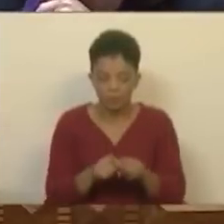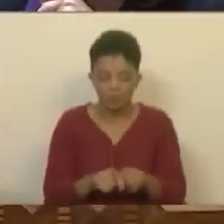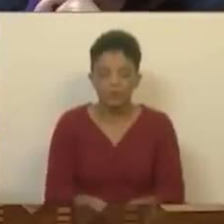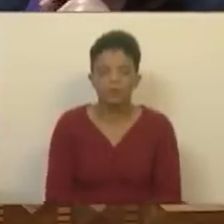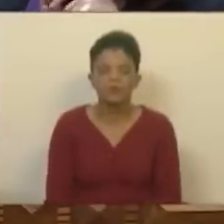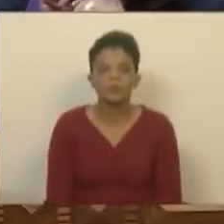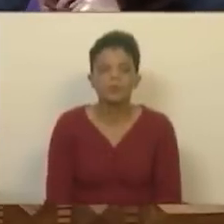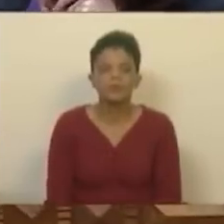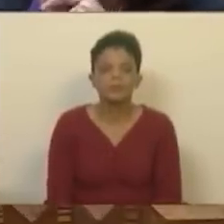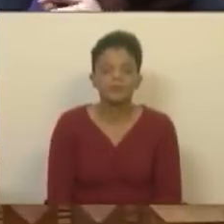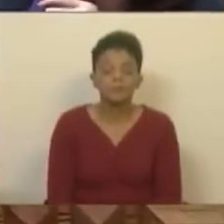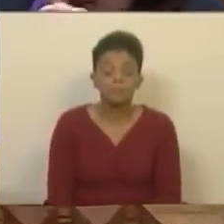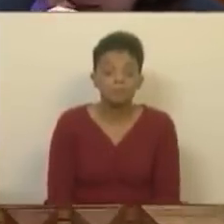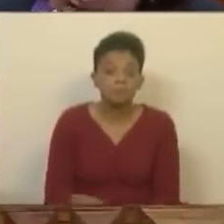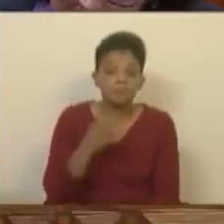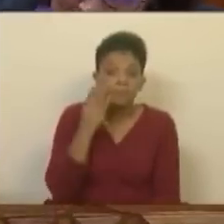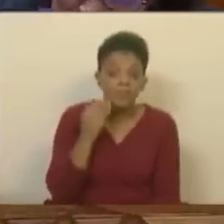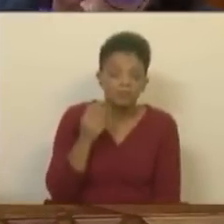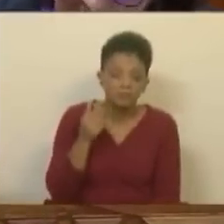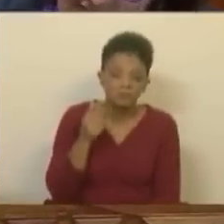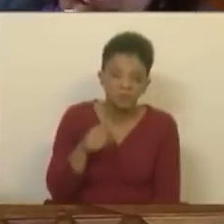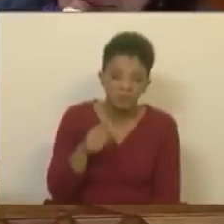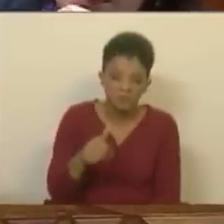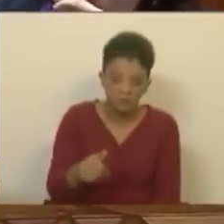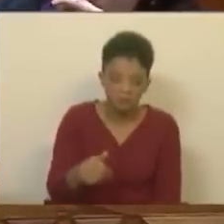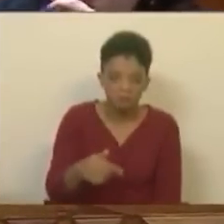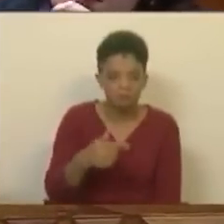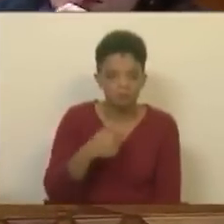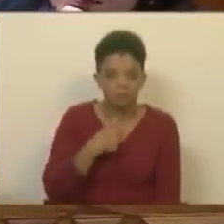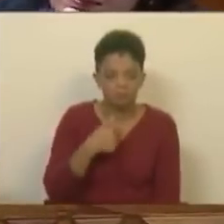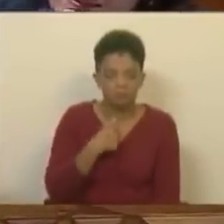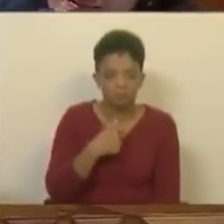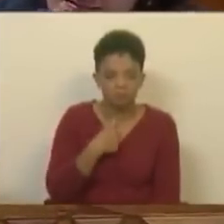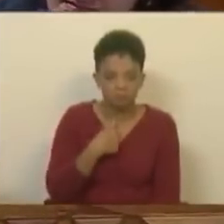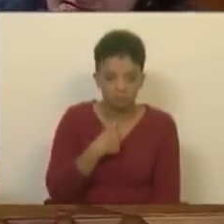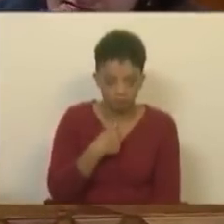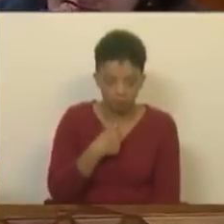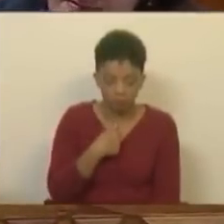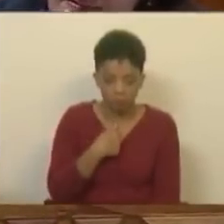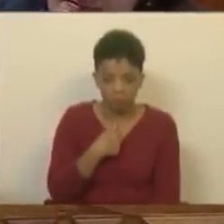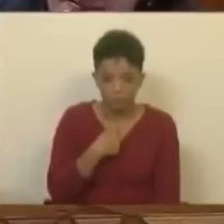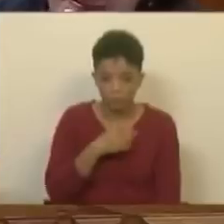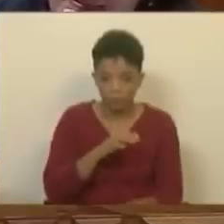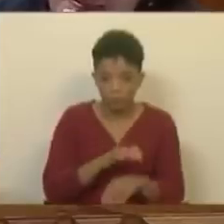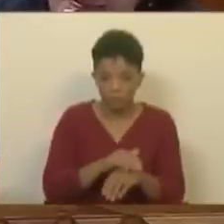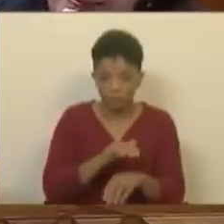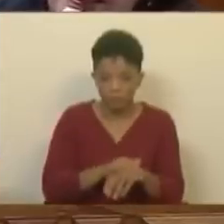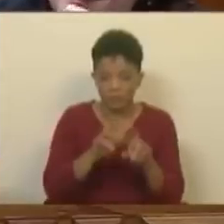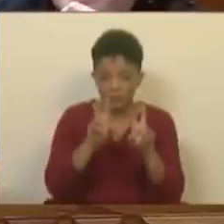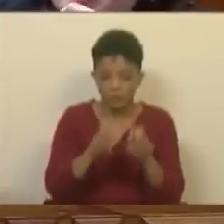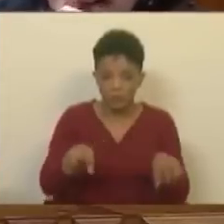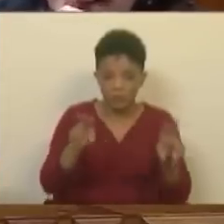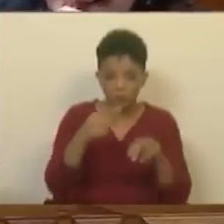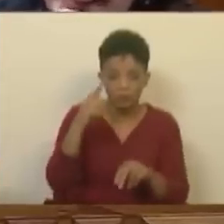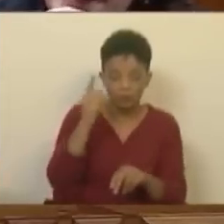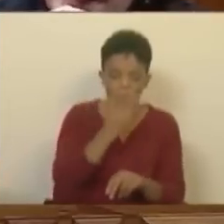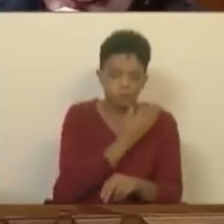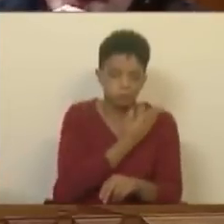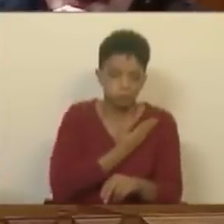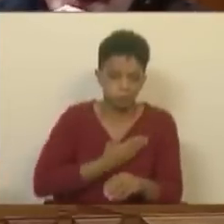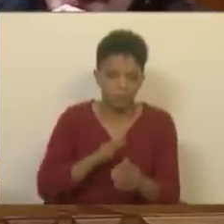Sarmento acho que muito brevemente já tenho como de facto do assunto não era novo mas já era tão antigo